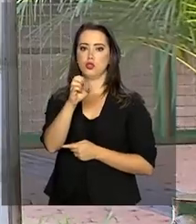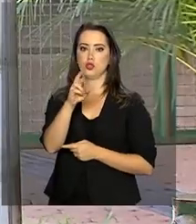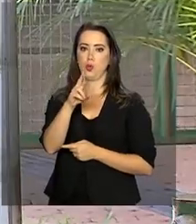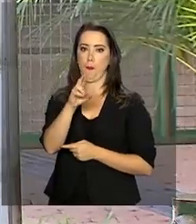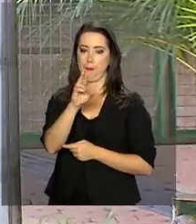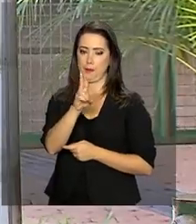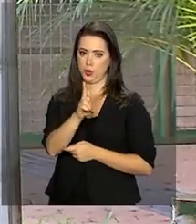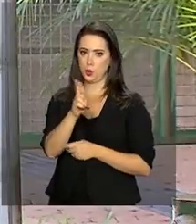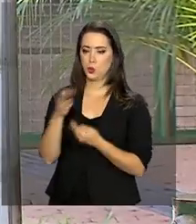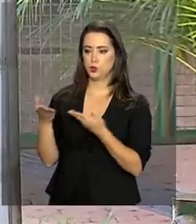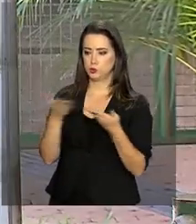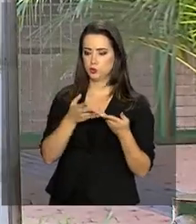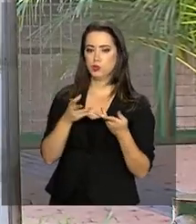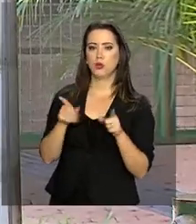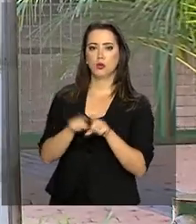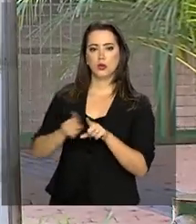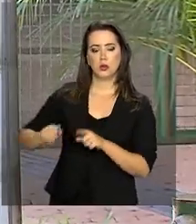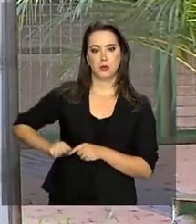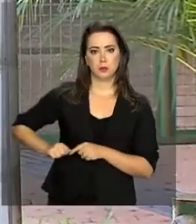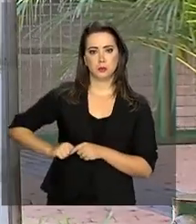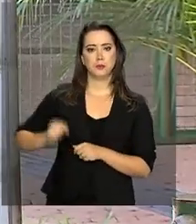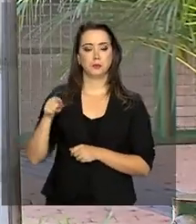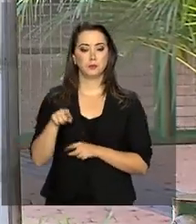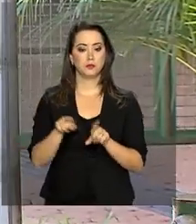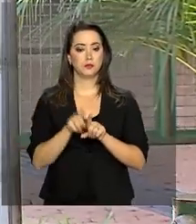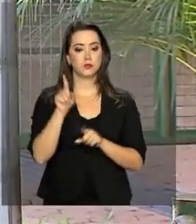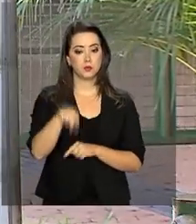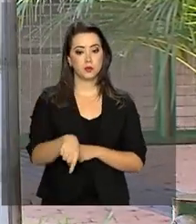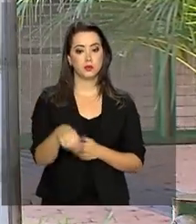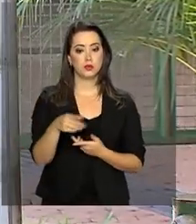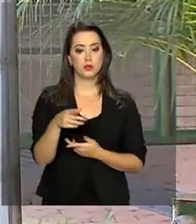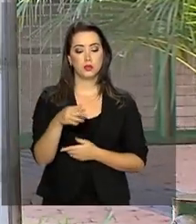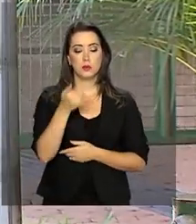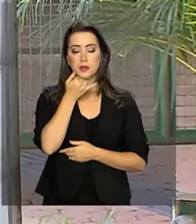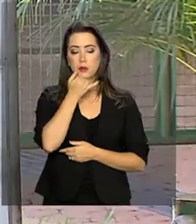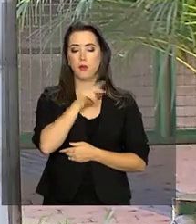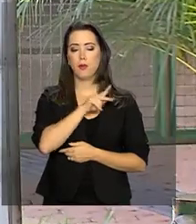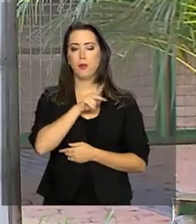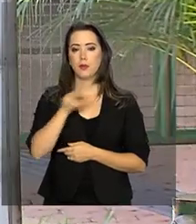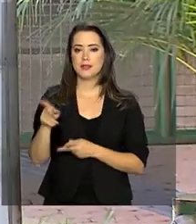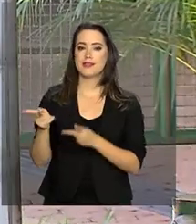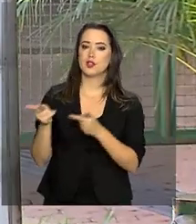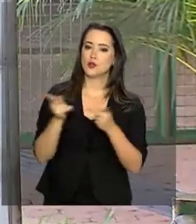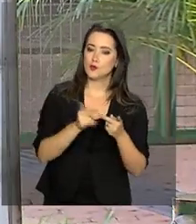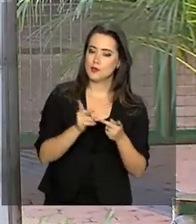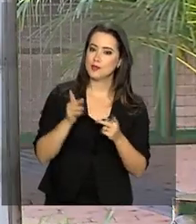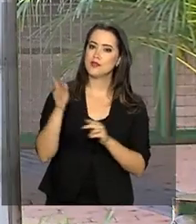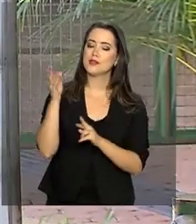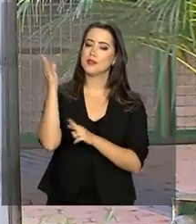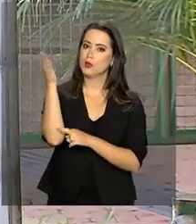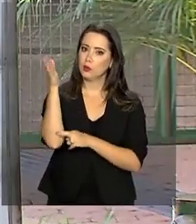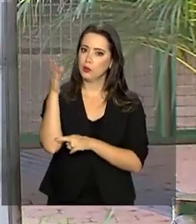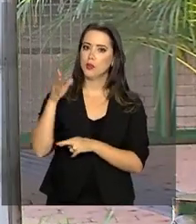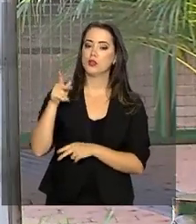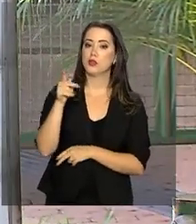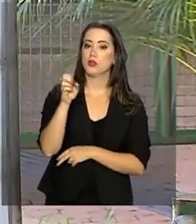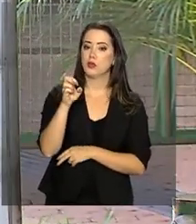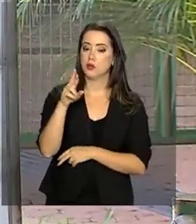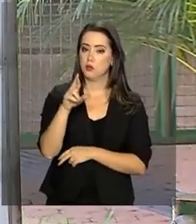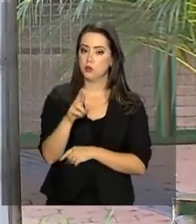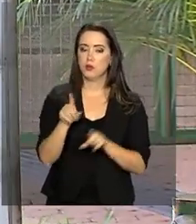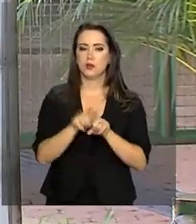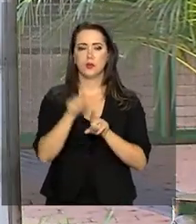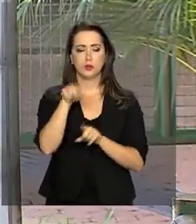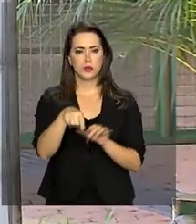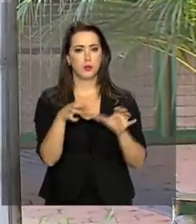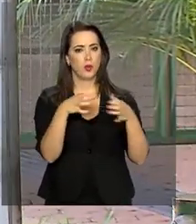falou com a imprensa também, foi o ministro do Planejamento, Esteves Colnago, que se reuniu com a equipe econômica da transição.